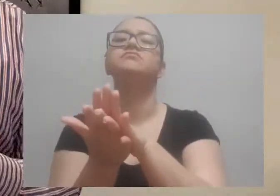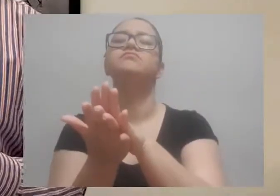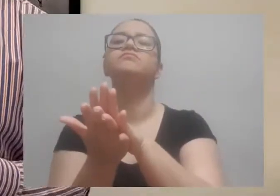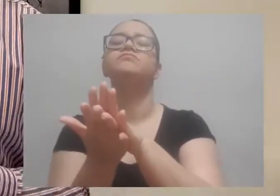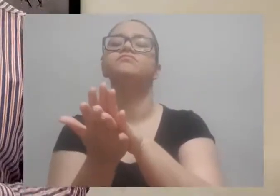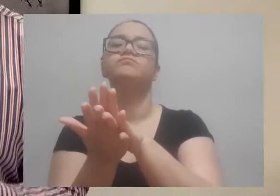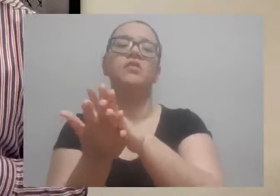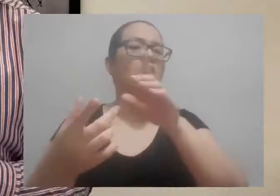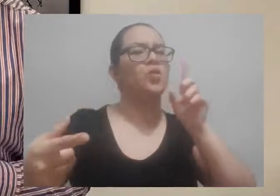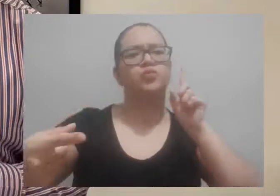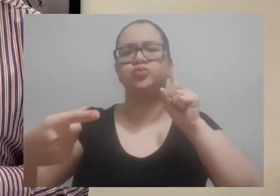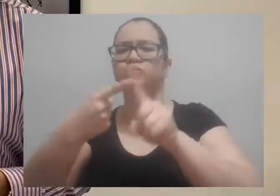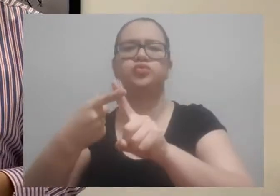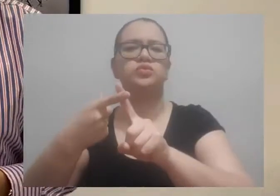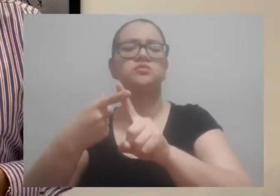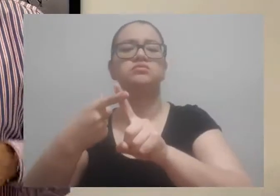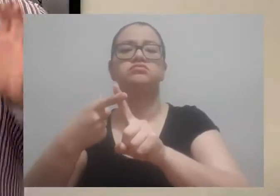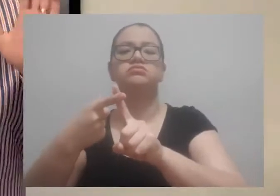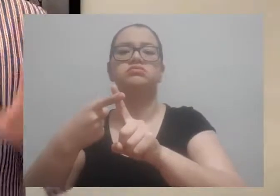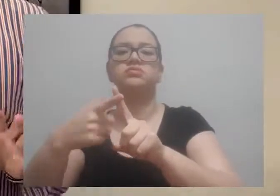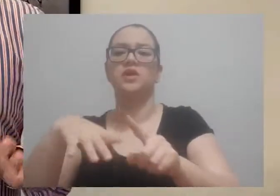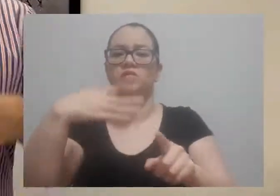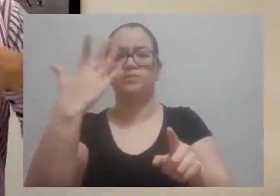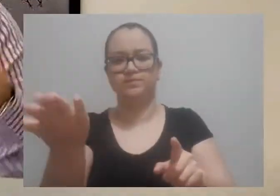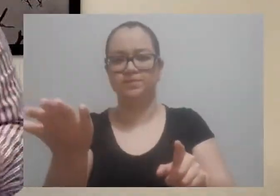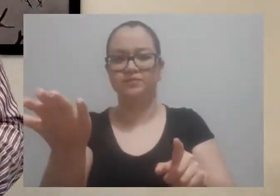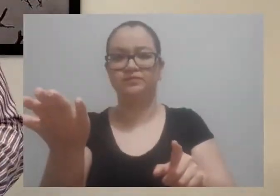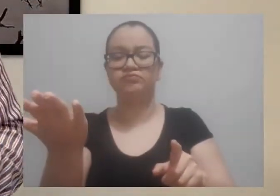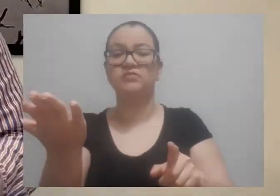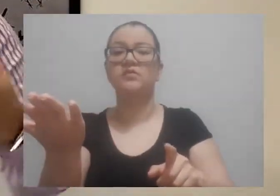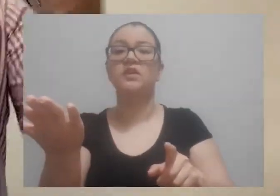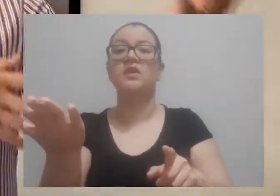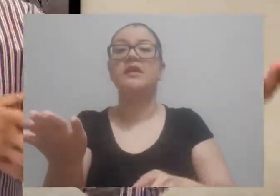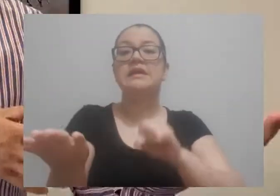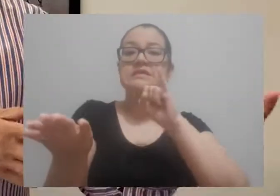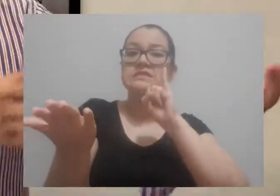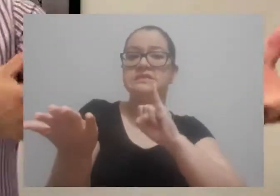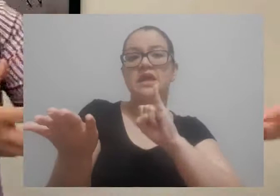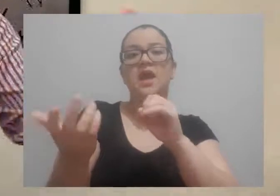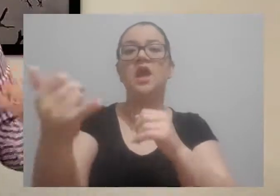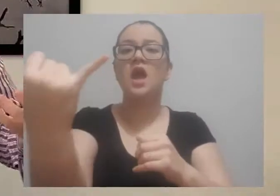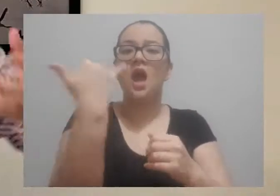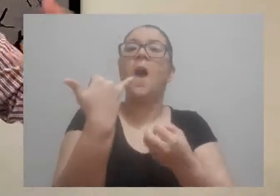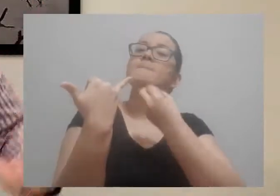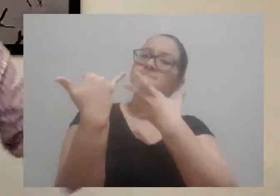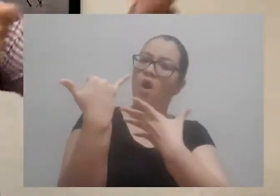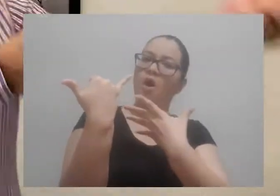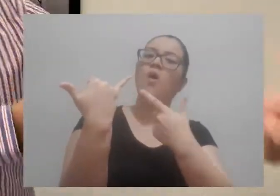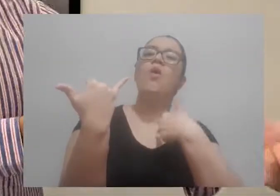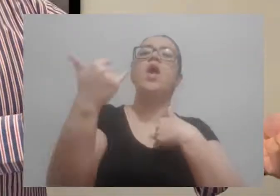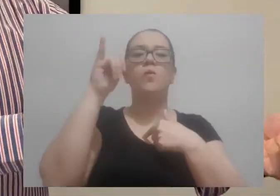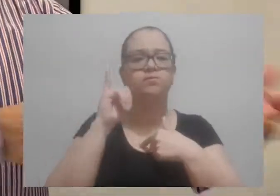A retaliação de um lado e a recompensa de um outro, devolvendo injúrias. Mas eu fui injuriado, então